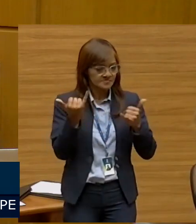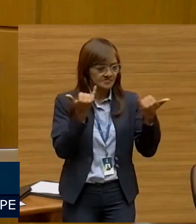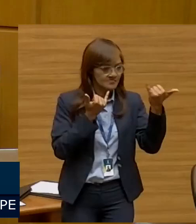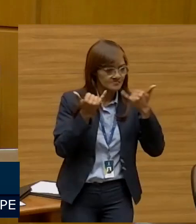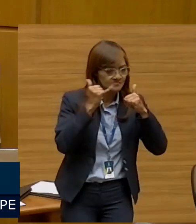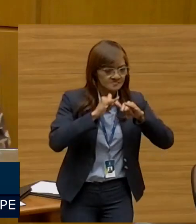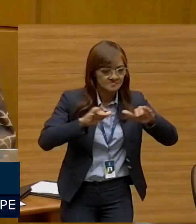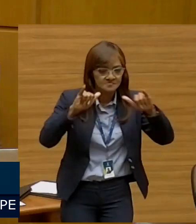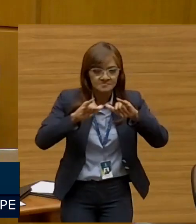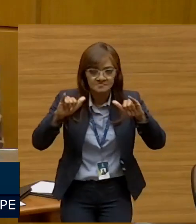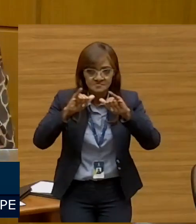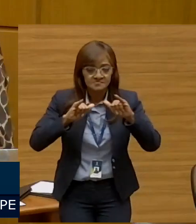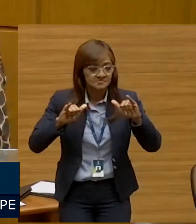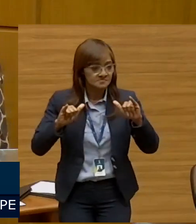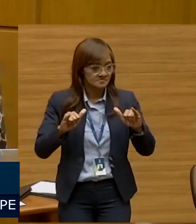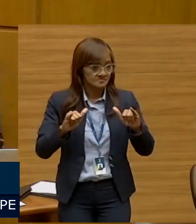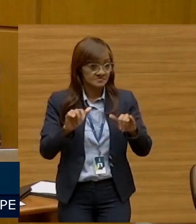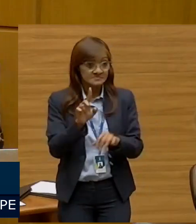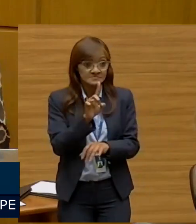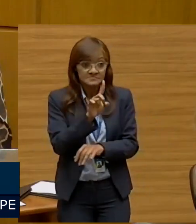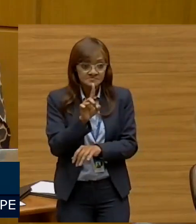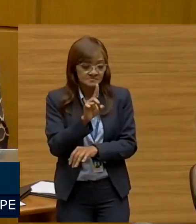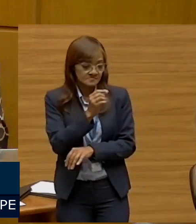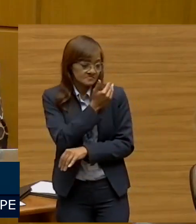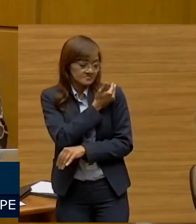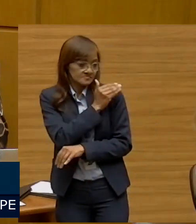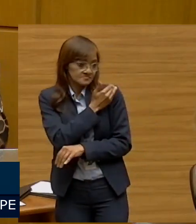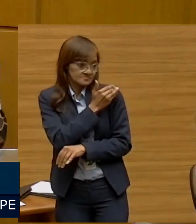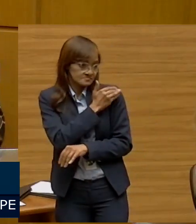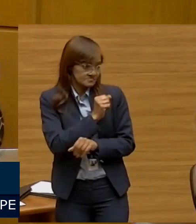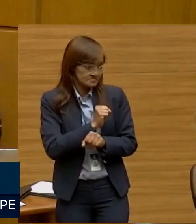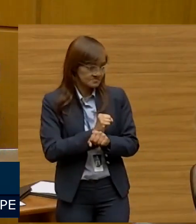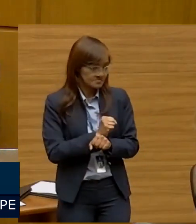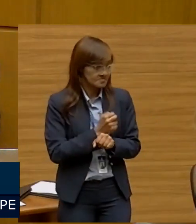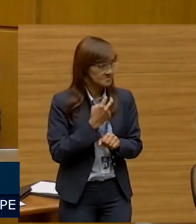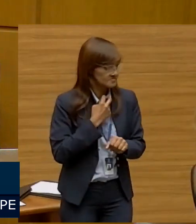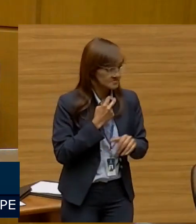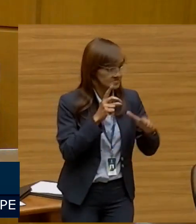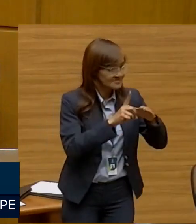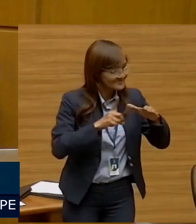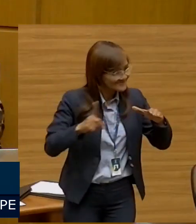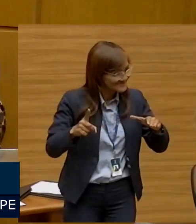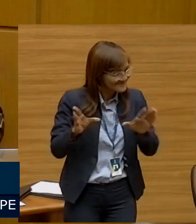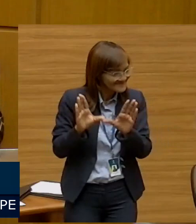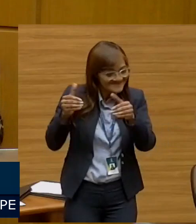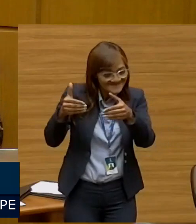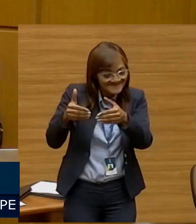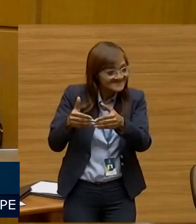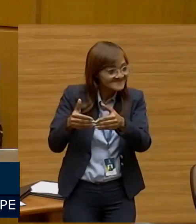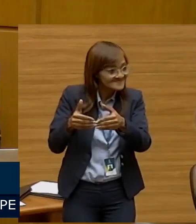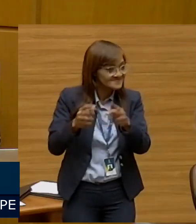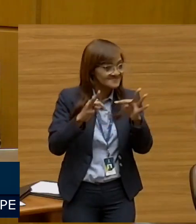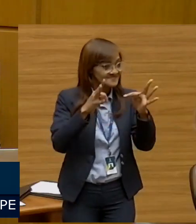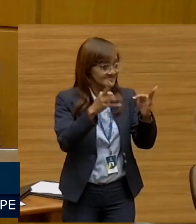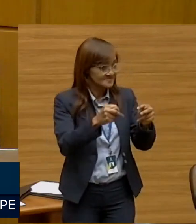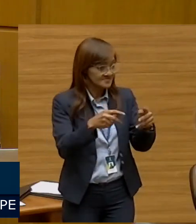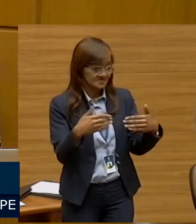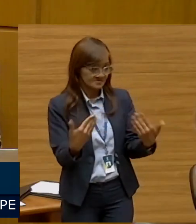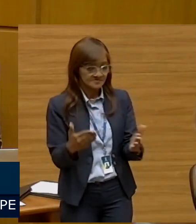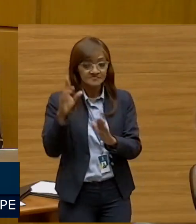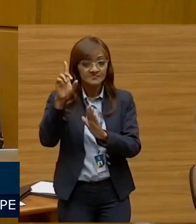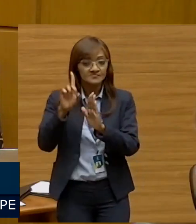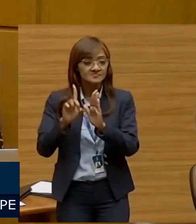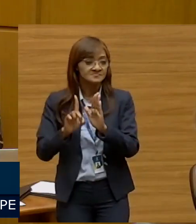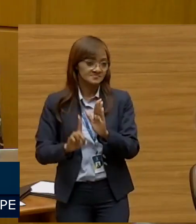comunicação, de modo a não discriminar e nem excluir, né, nenhum grupo. Assim, ela é um direito